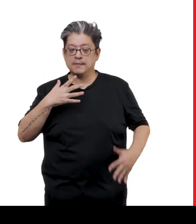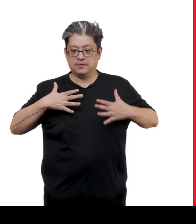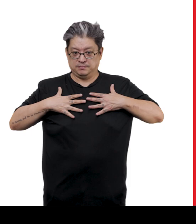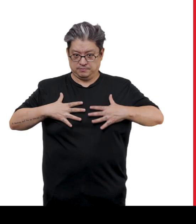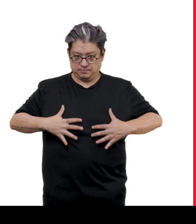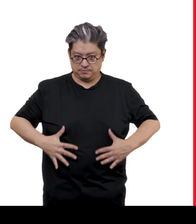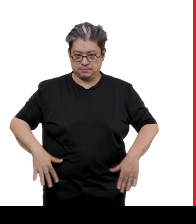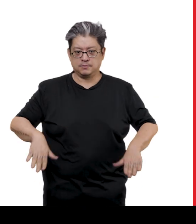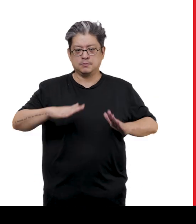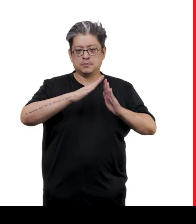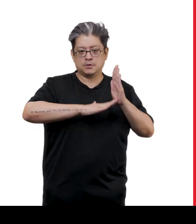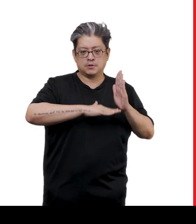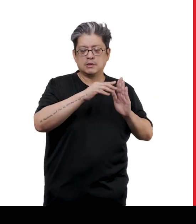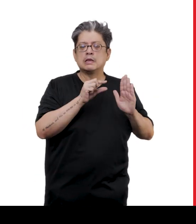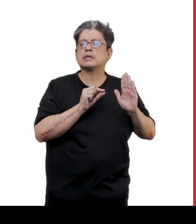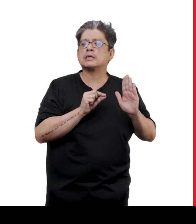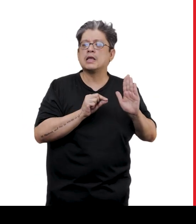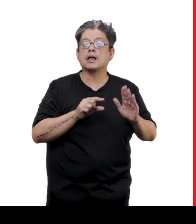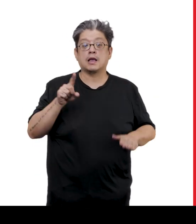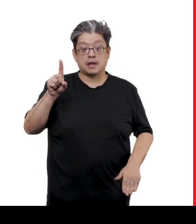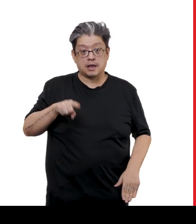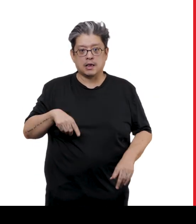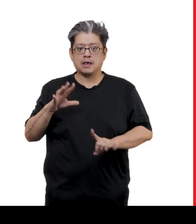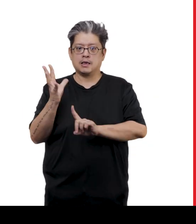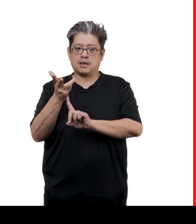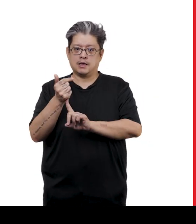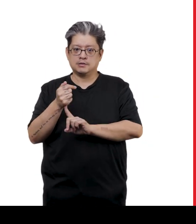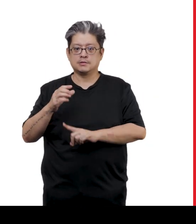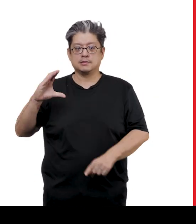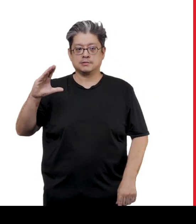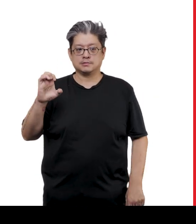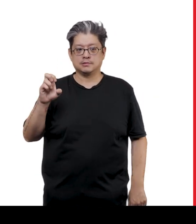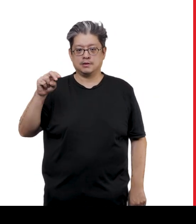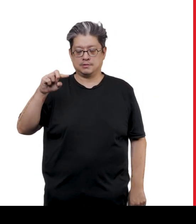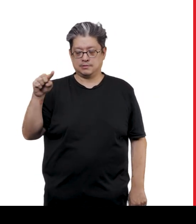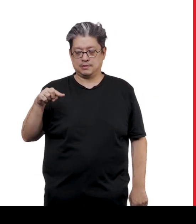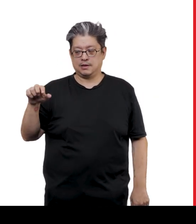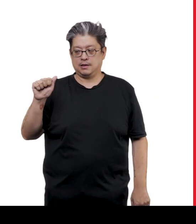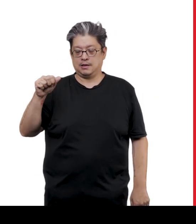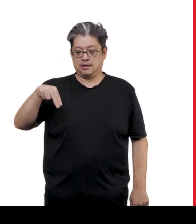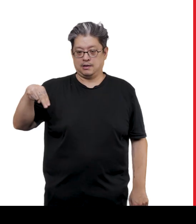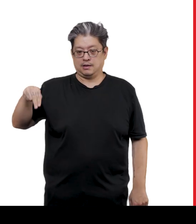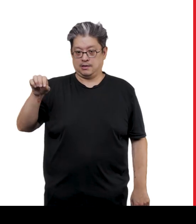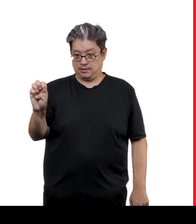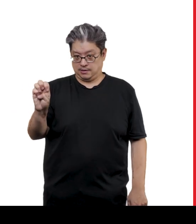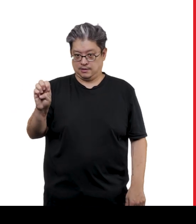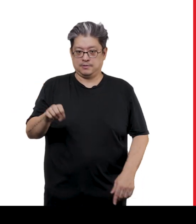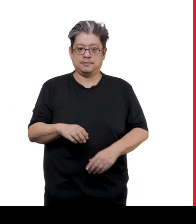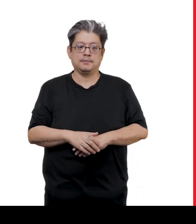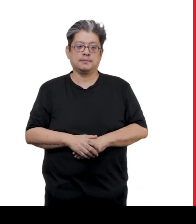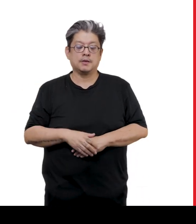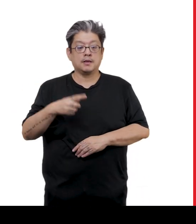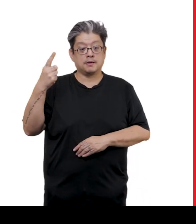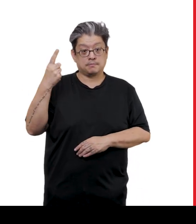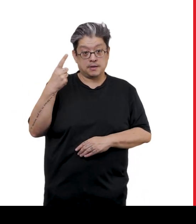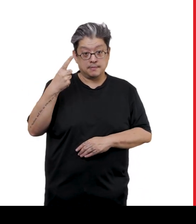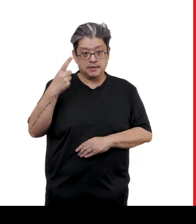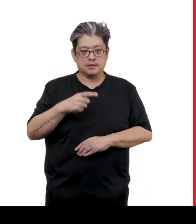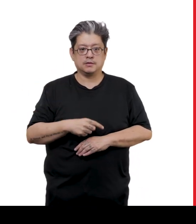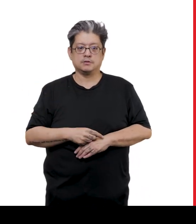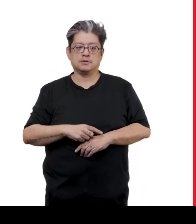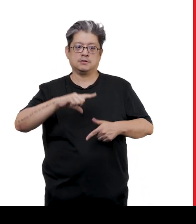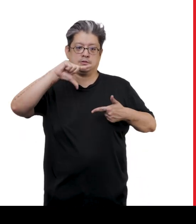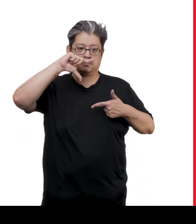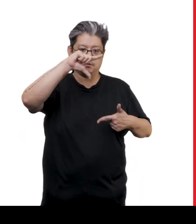1890, pintada por Paul Cézanne. A primeira é a própria obra, que mede 93 por